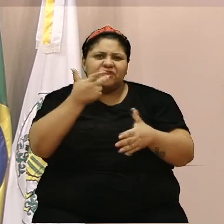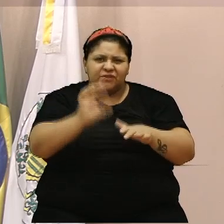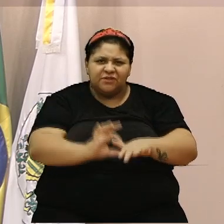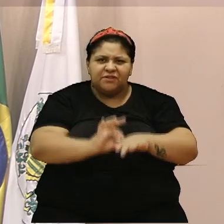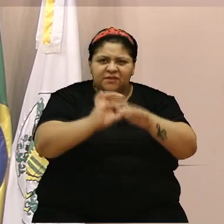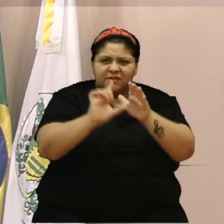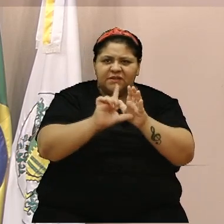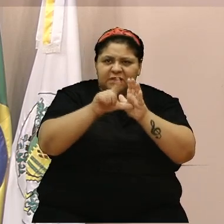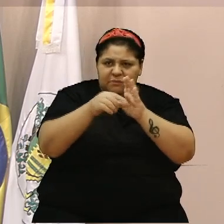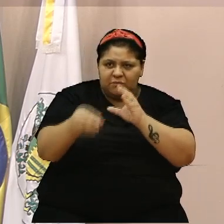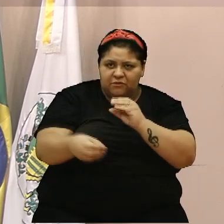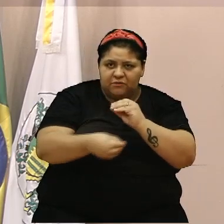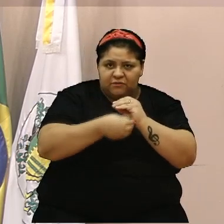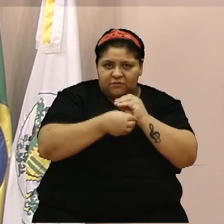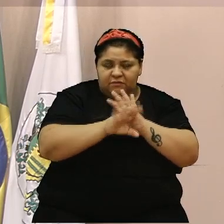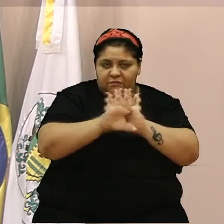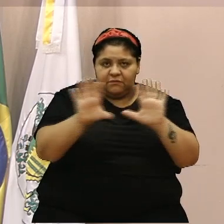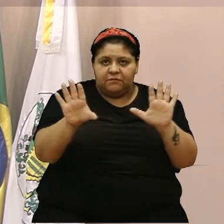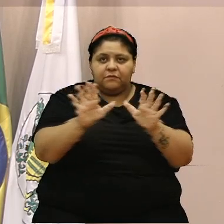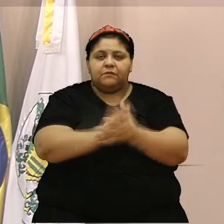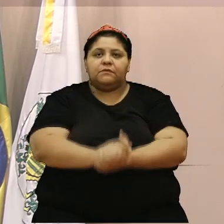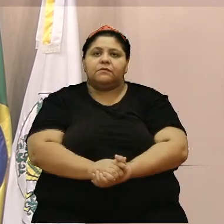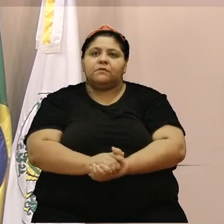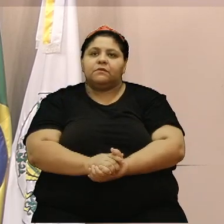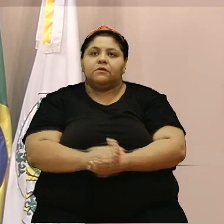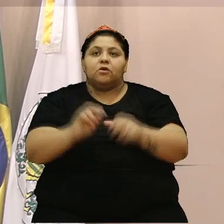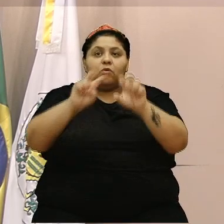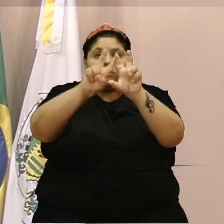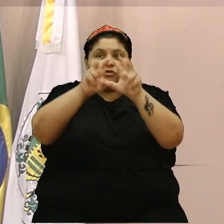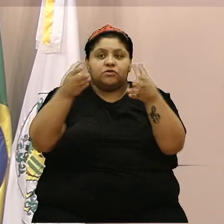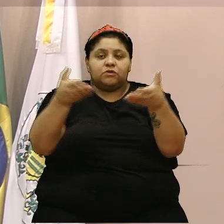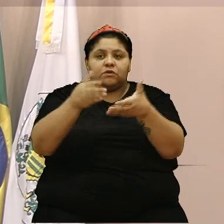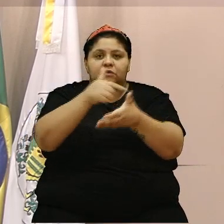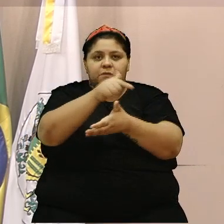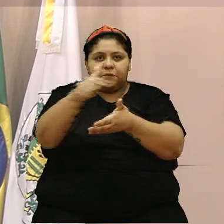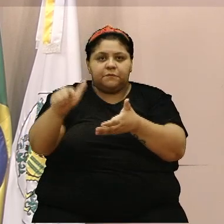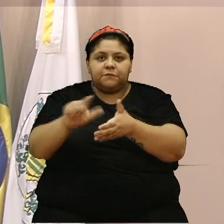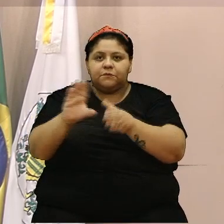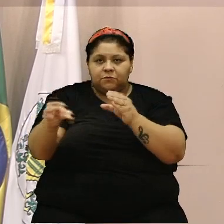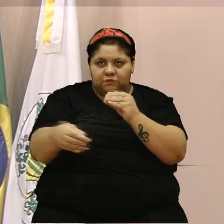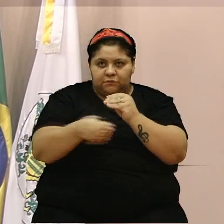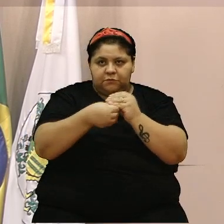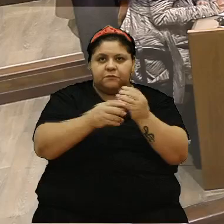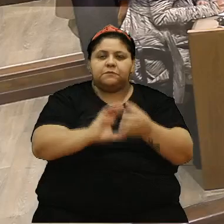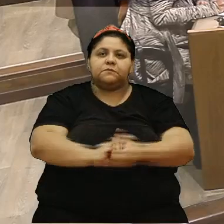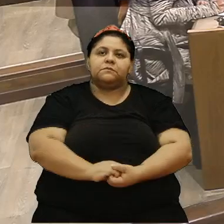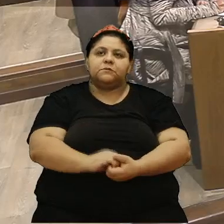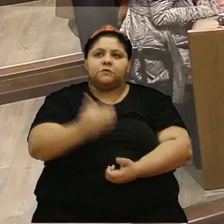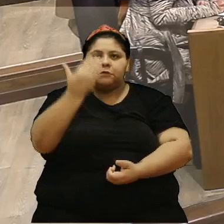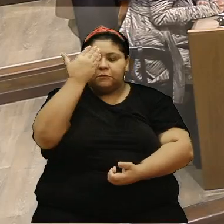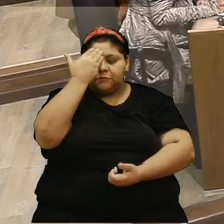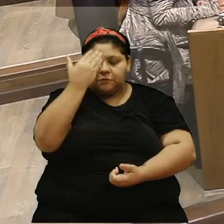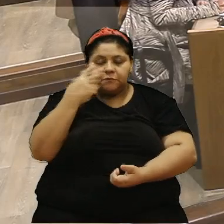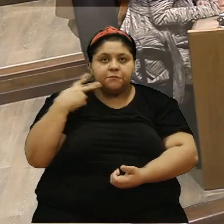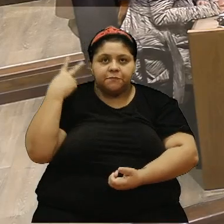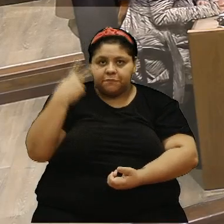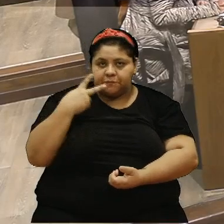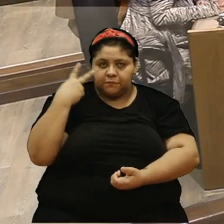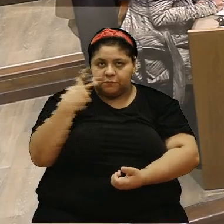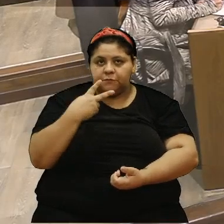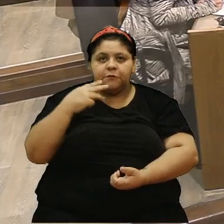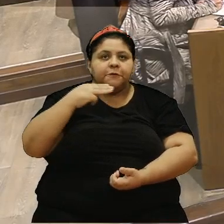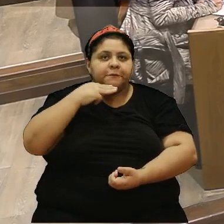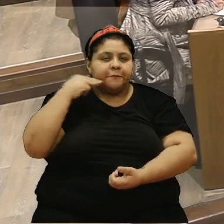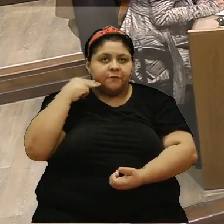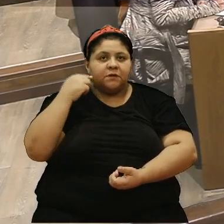depois e eu vou lhe deixar, senão vai ficar muito fora do contexto, que o assunto agora é outro. Por favor, seu à parte. Obrigada, vereadora